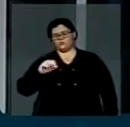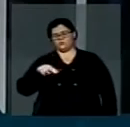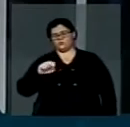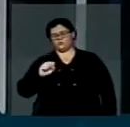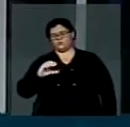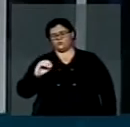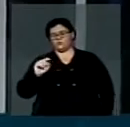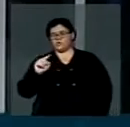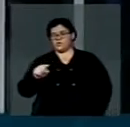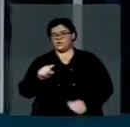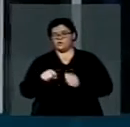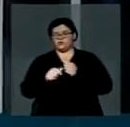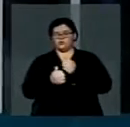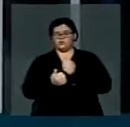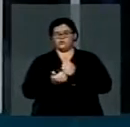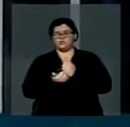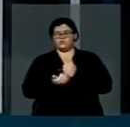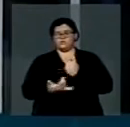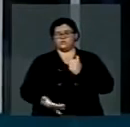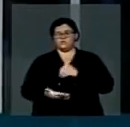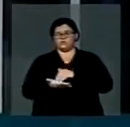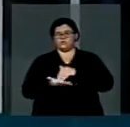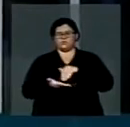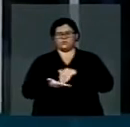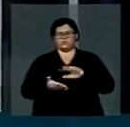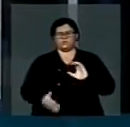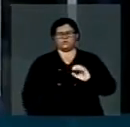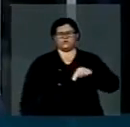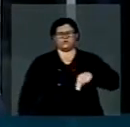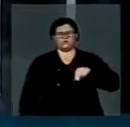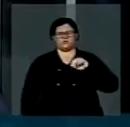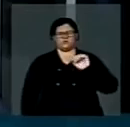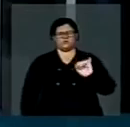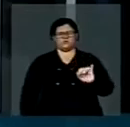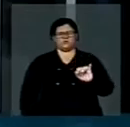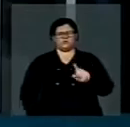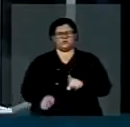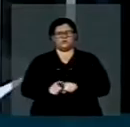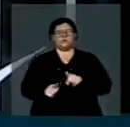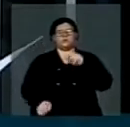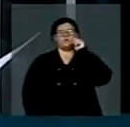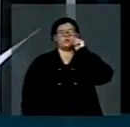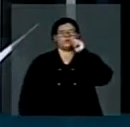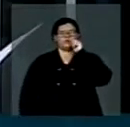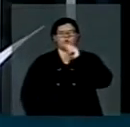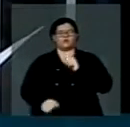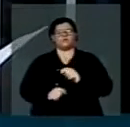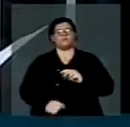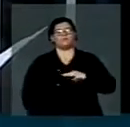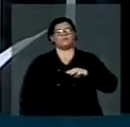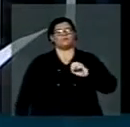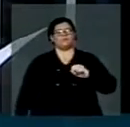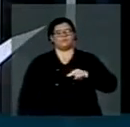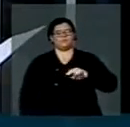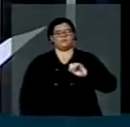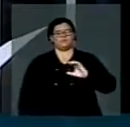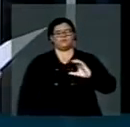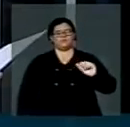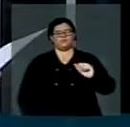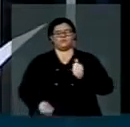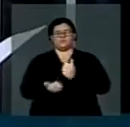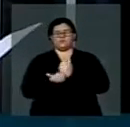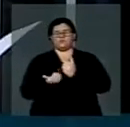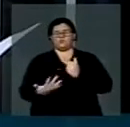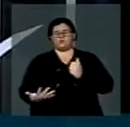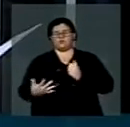primeiro secretário da Confederação Nacional da Indústria, a doutora Mônica Messenberg, diretora de Relações Institucionais da